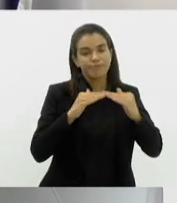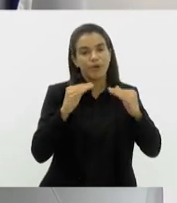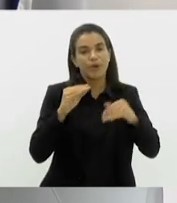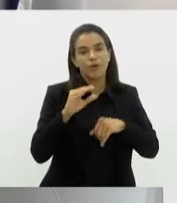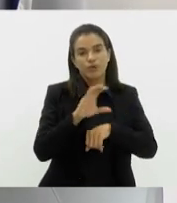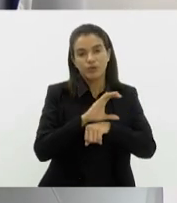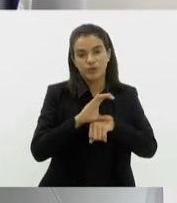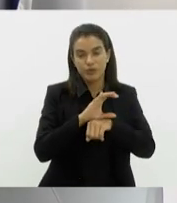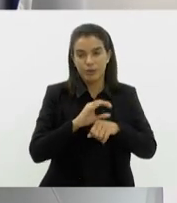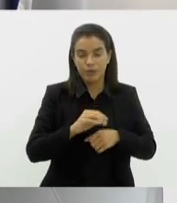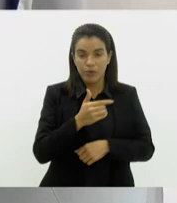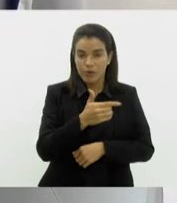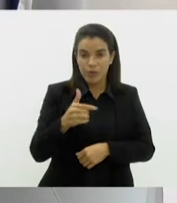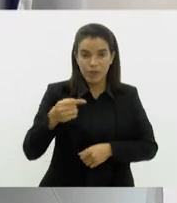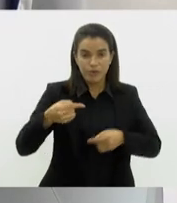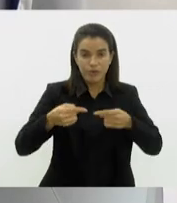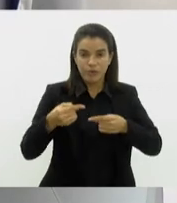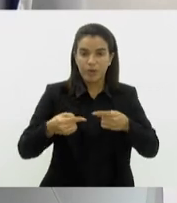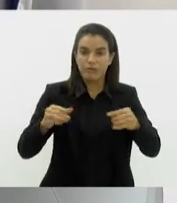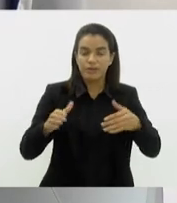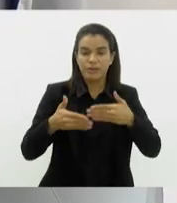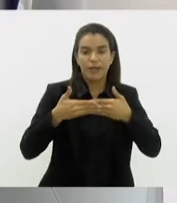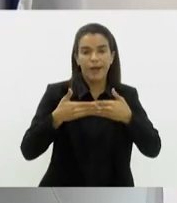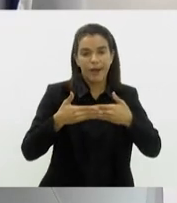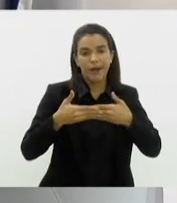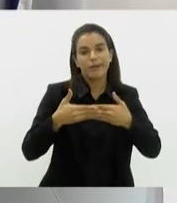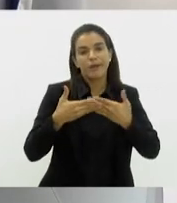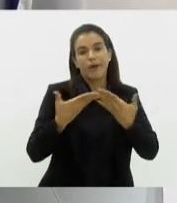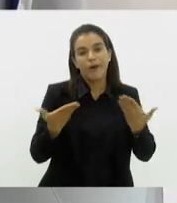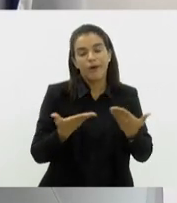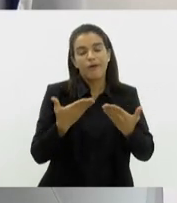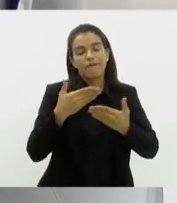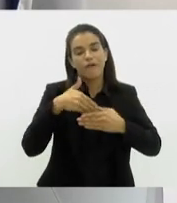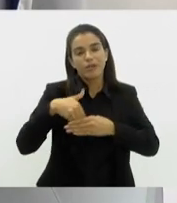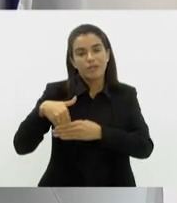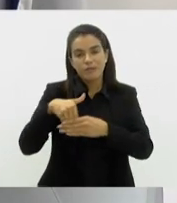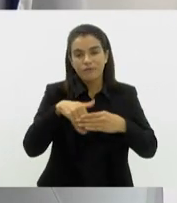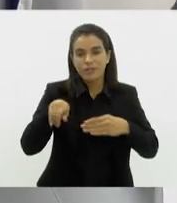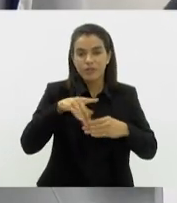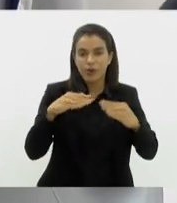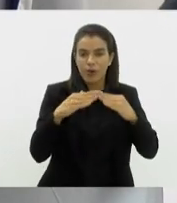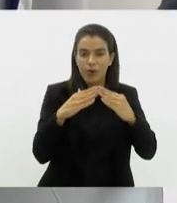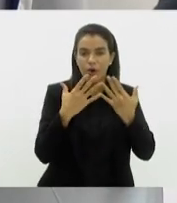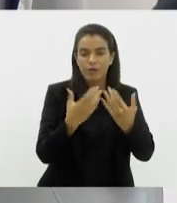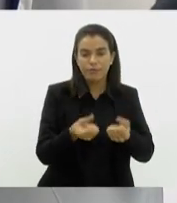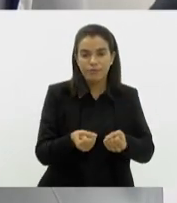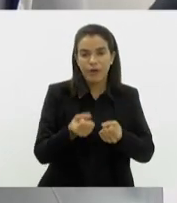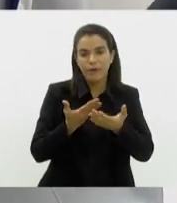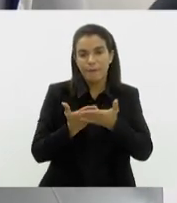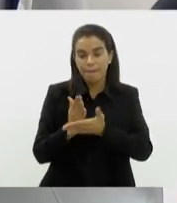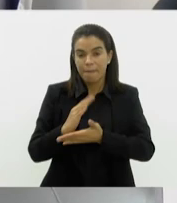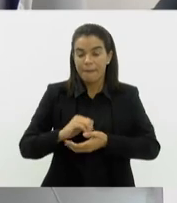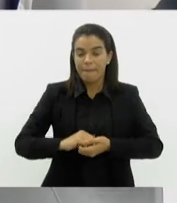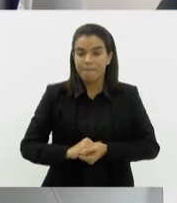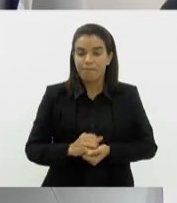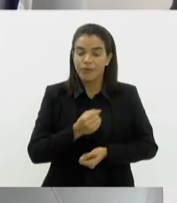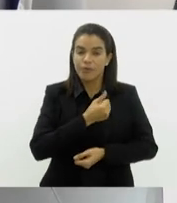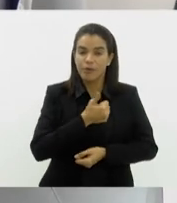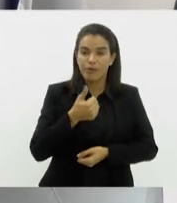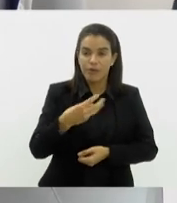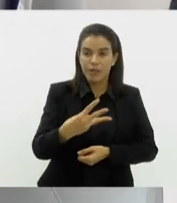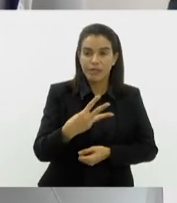discussão. Não havendo quem queira discutir, encerrada a discussão, em votação, os senhores que aprovam, permaneçam como estão. Aprovado. 13 da